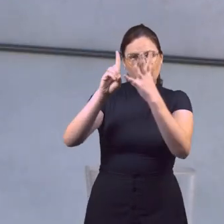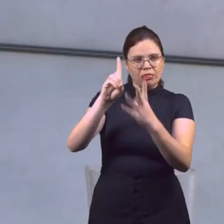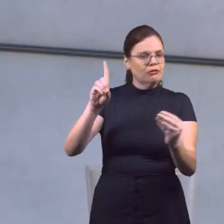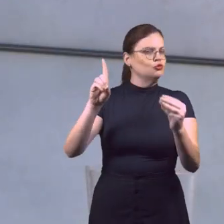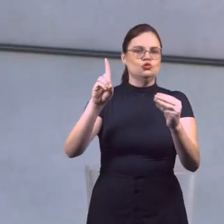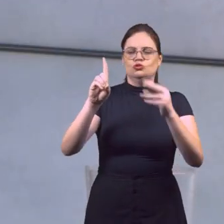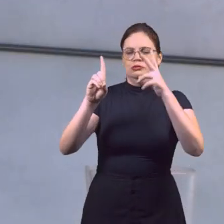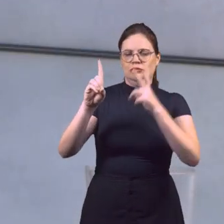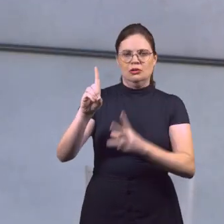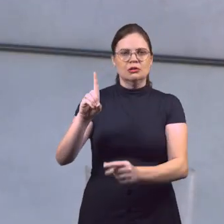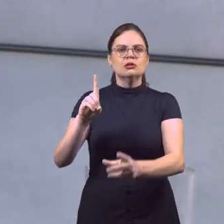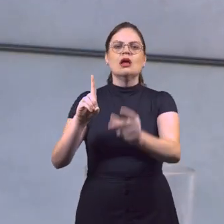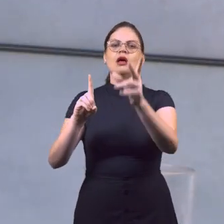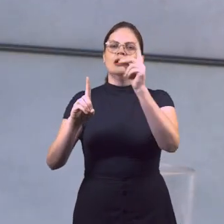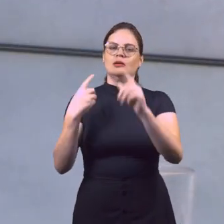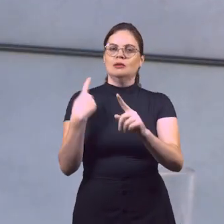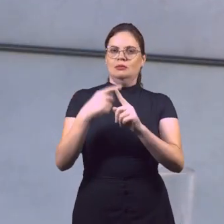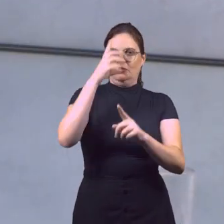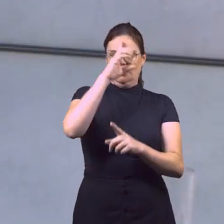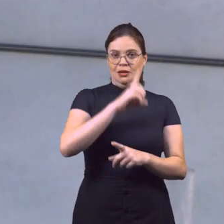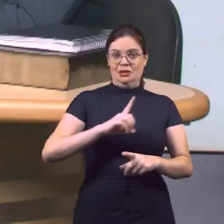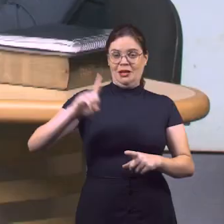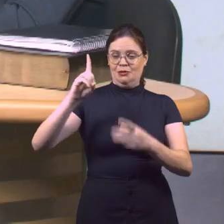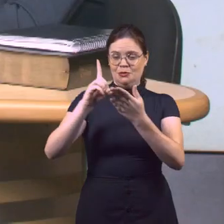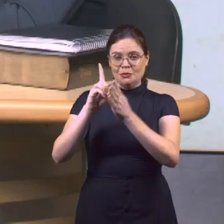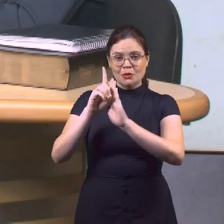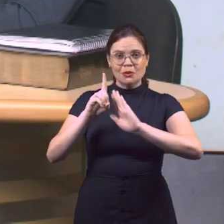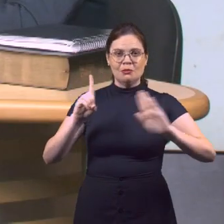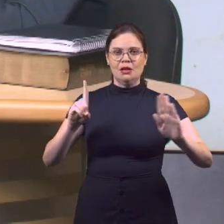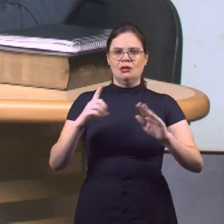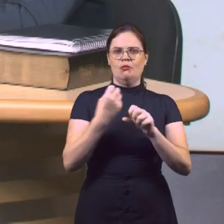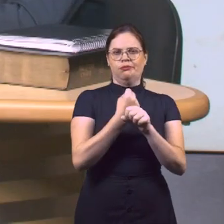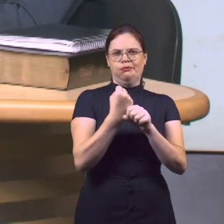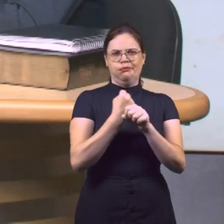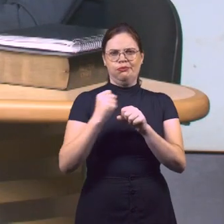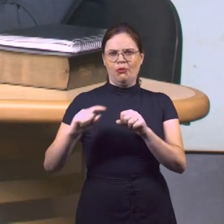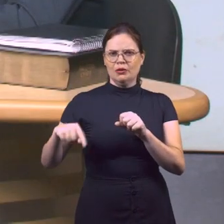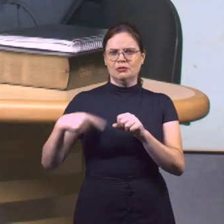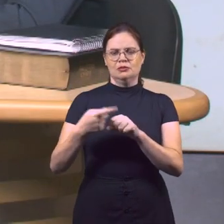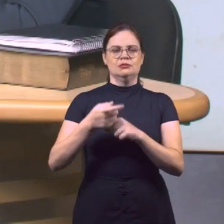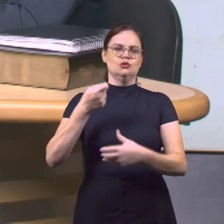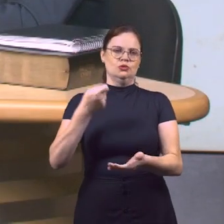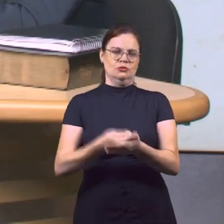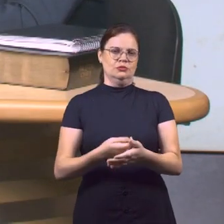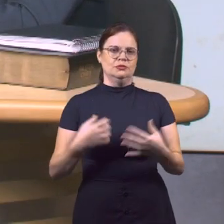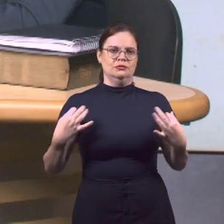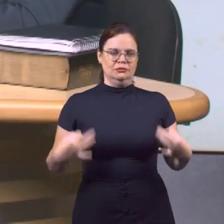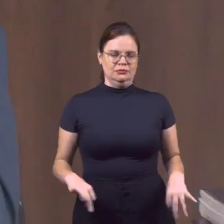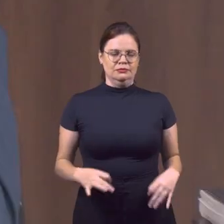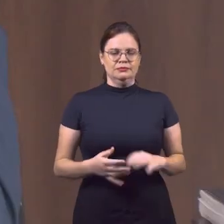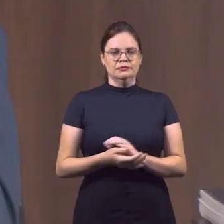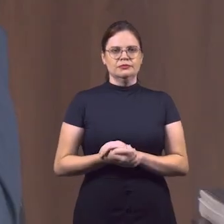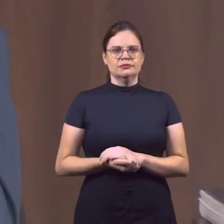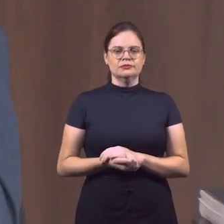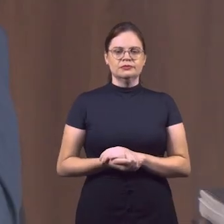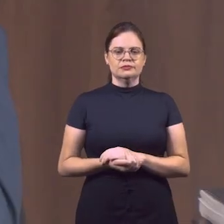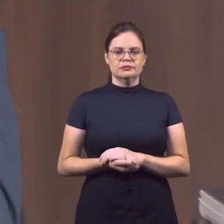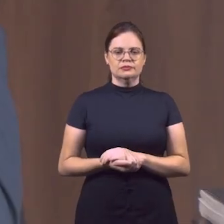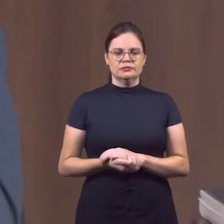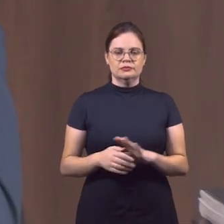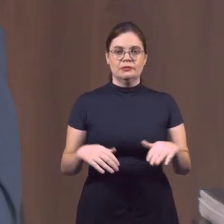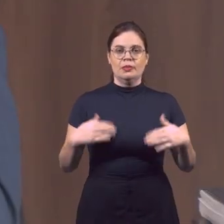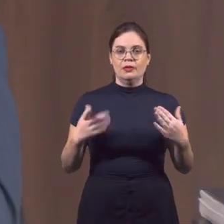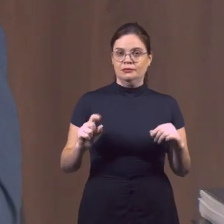décadas, mas a promessa ela se concretizou na vida dela. Ou seja, ela não deixou de crer que o